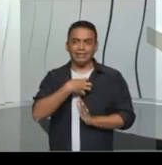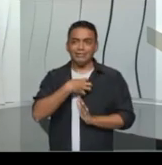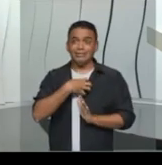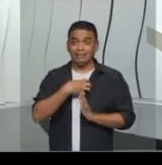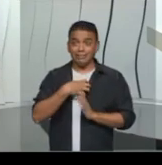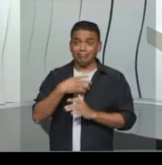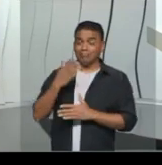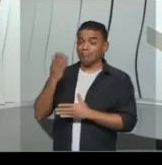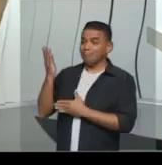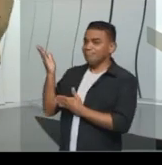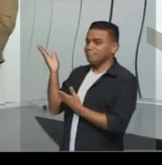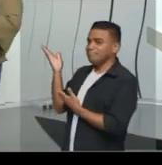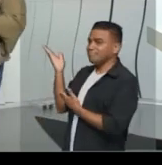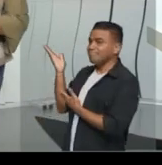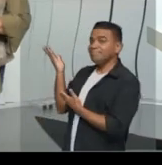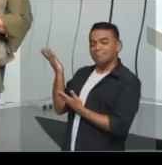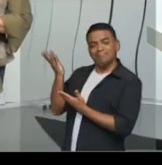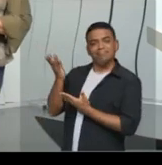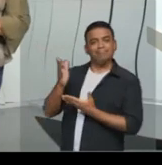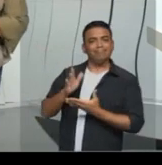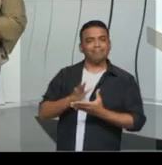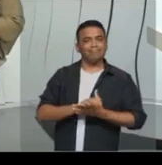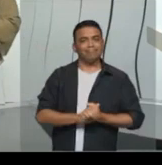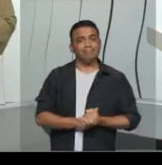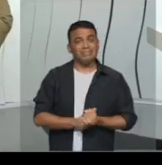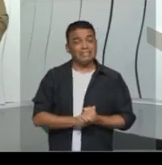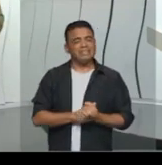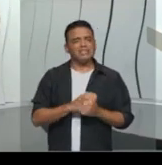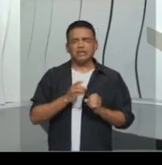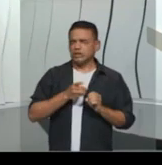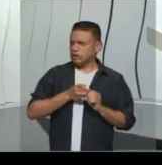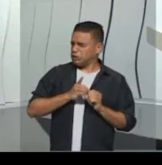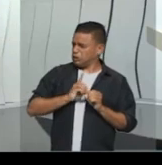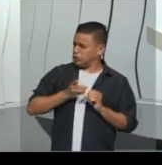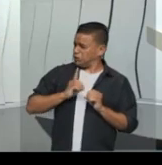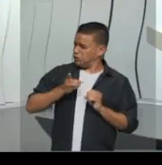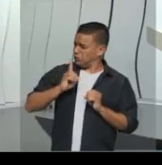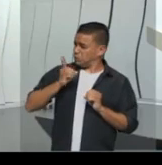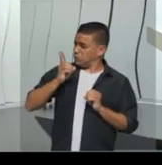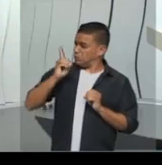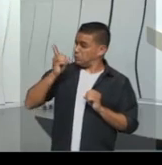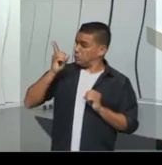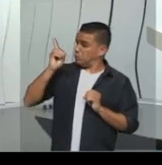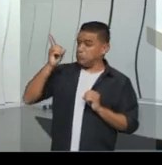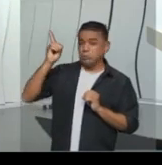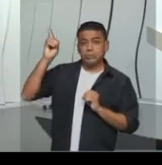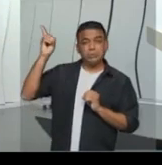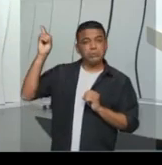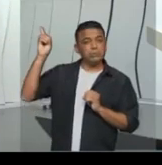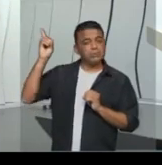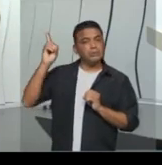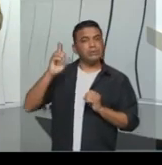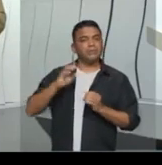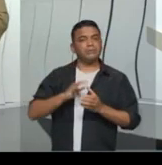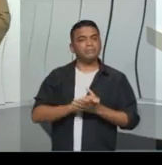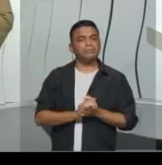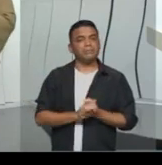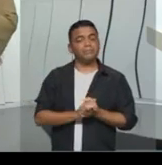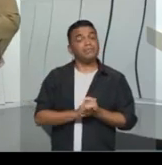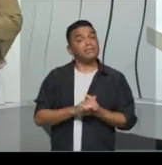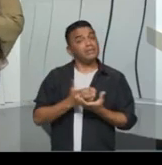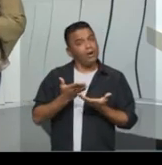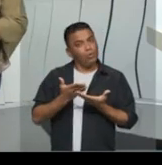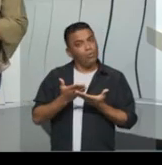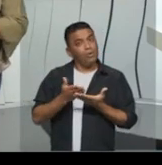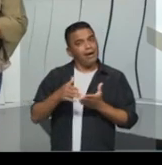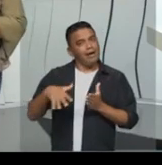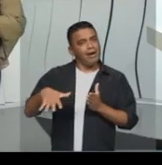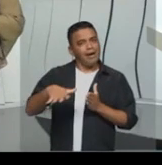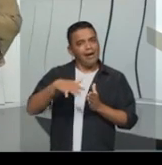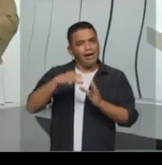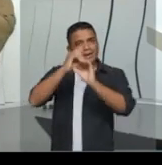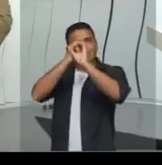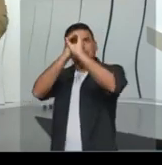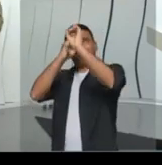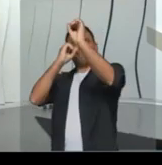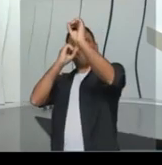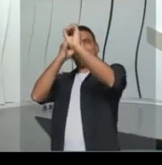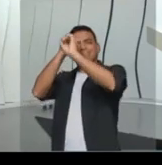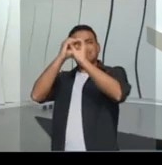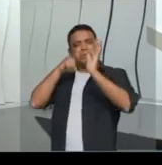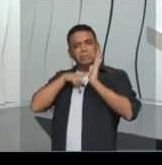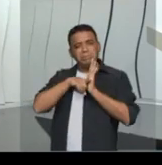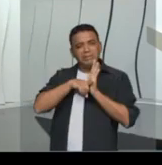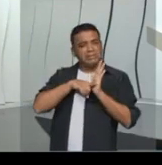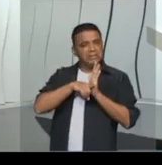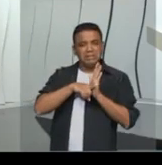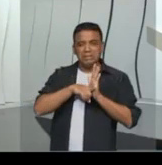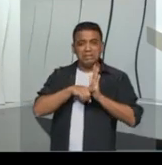12 quilômetros. É uma distância enorme. Mas em se tratando de astronomia, nem é tão grande